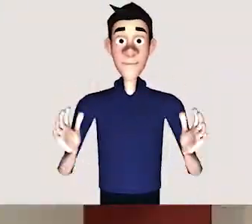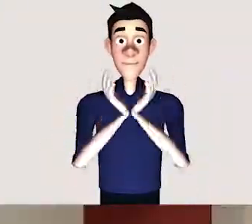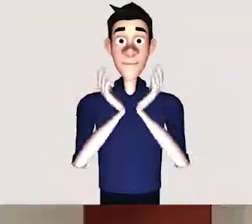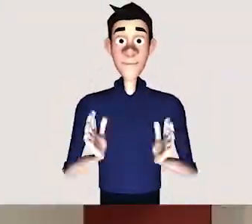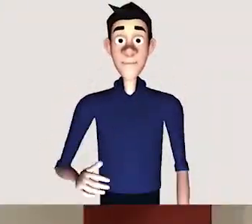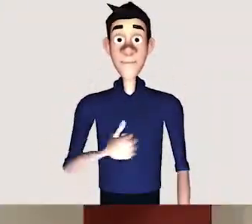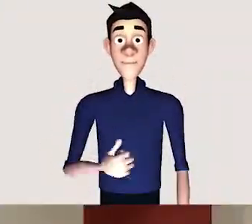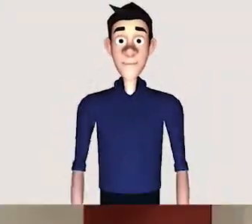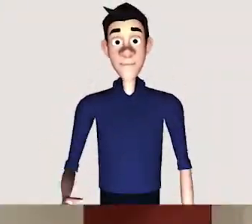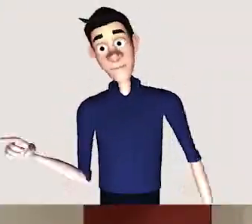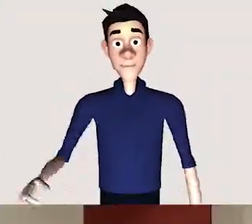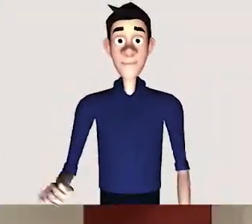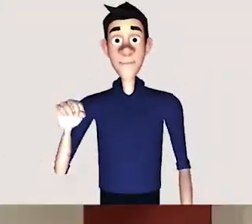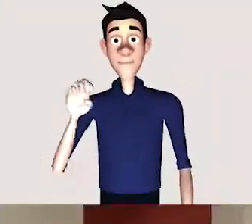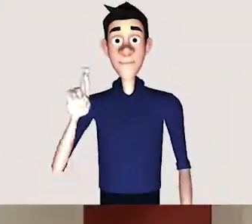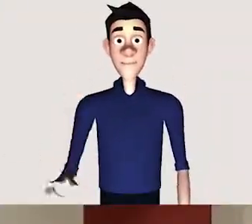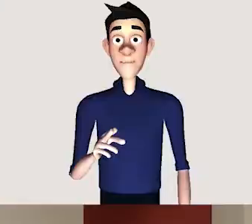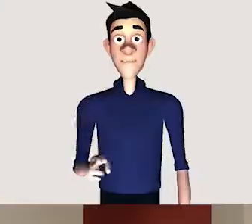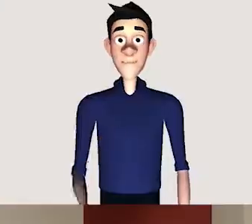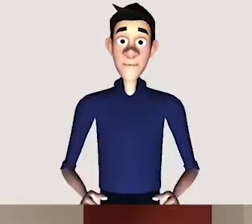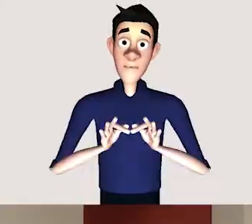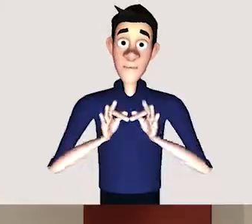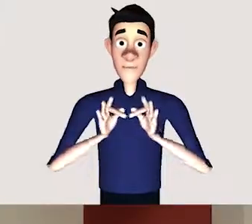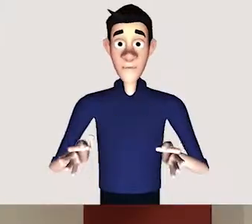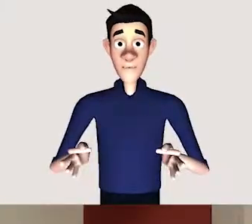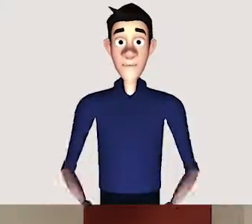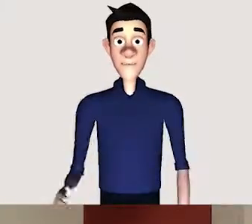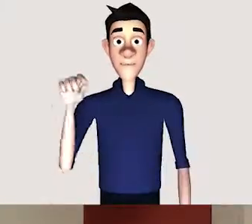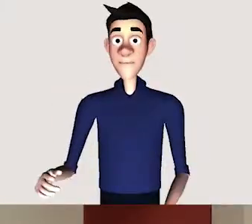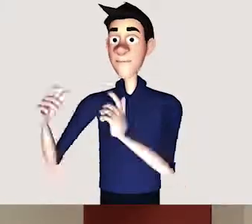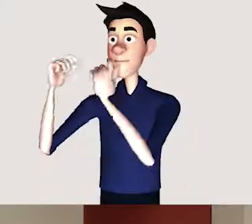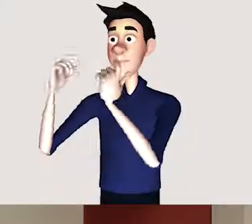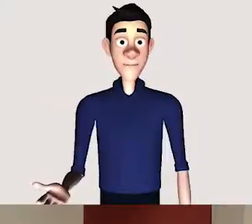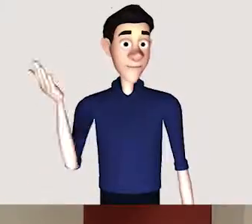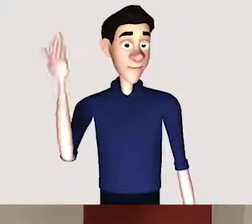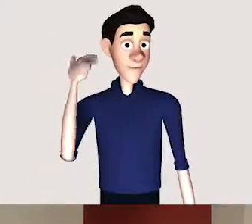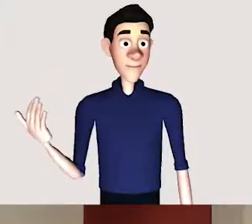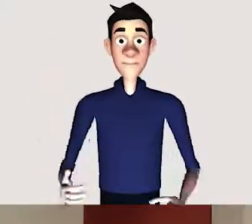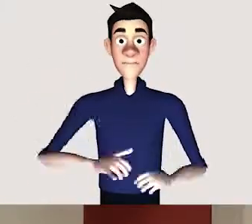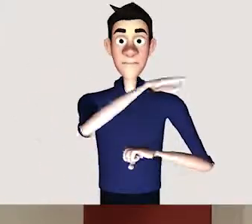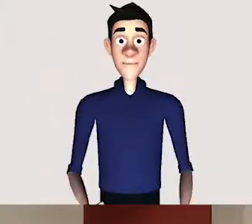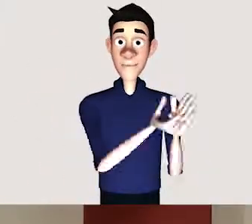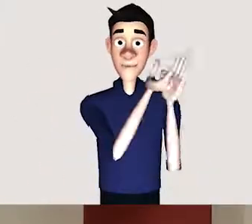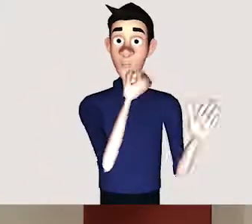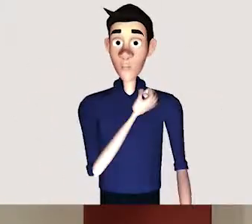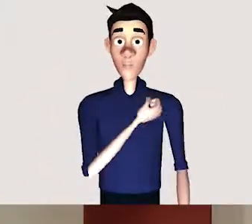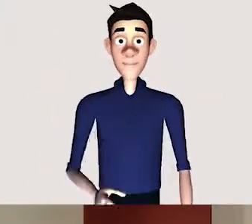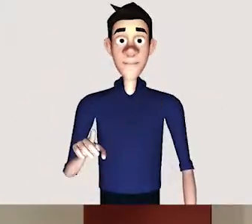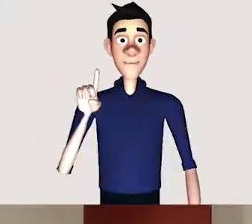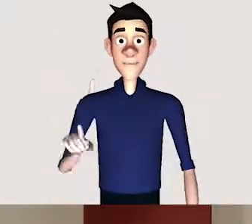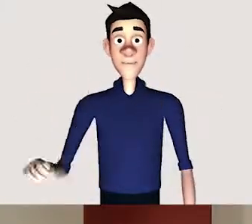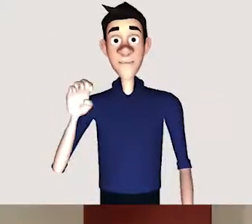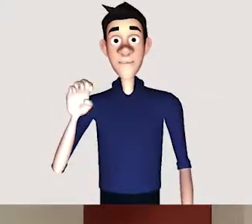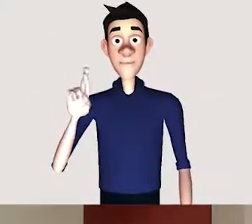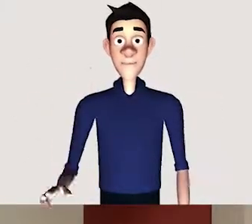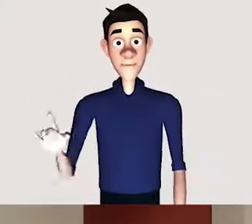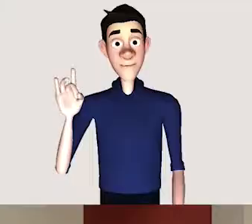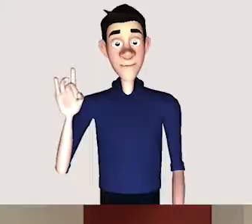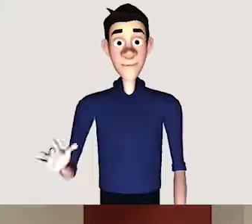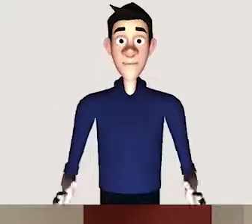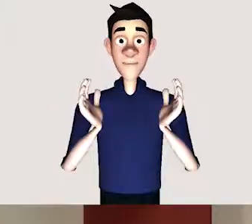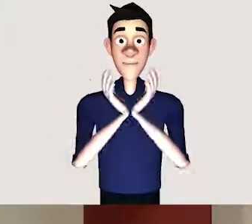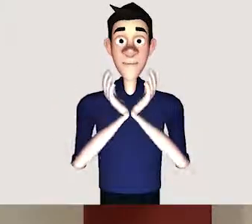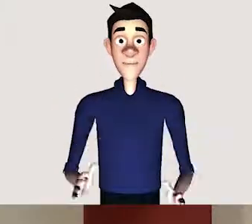Pode ser que alguns imaginem que a resposta seja simples. Poderíamos dizer, patrimônio é um conjunto de bens.